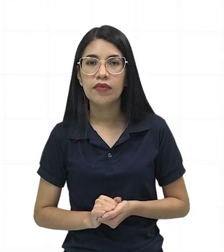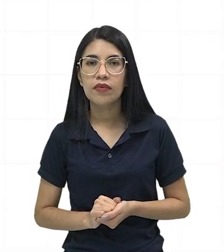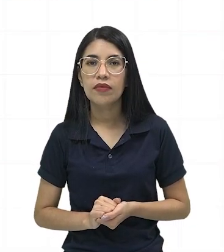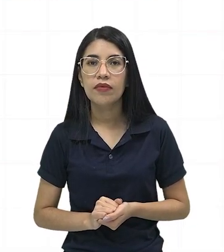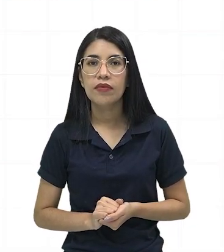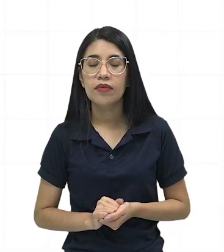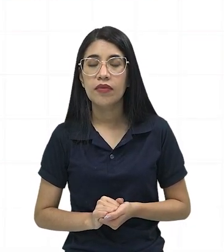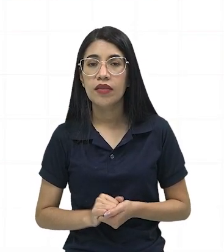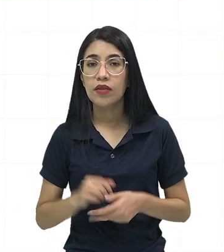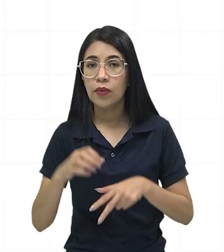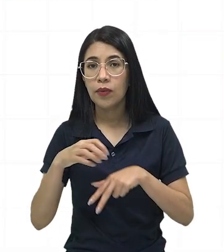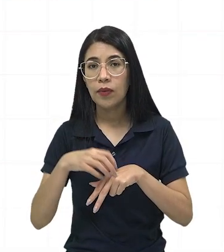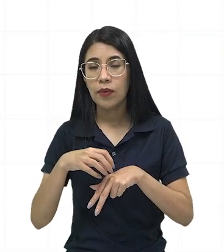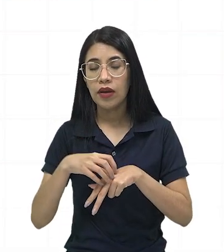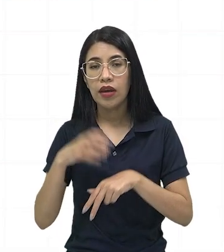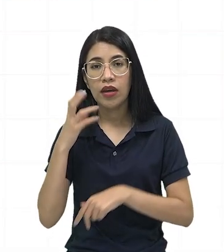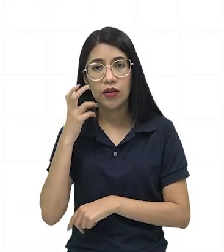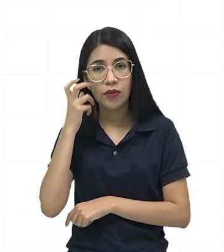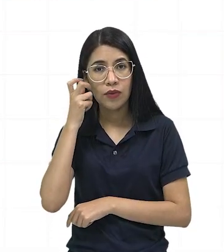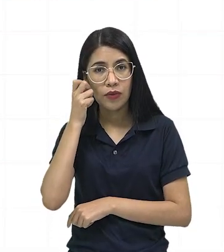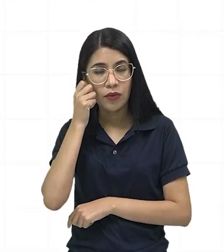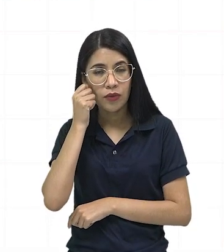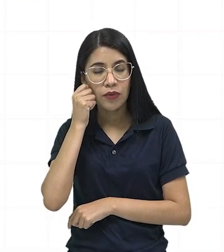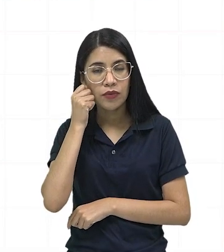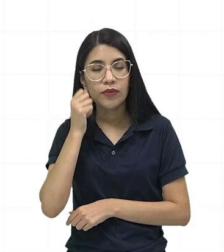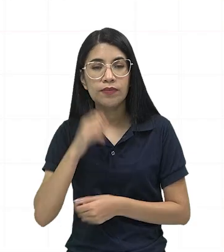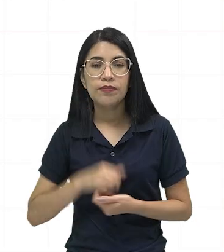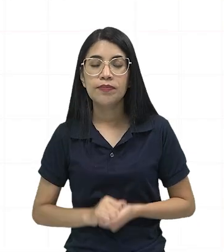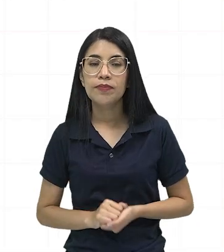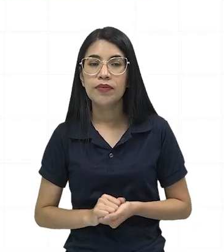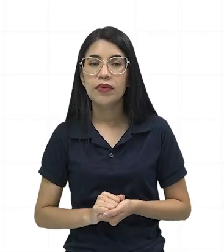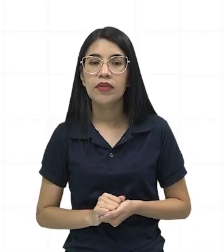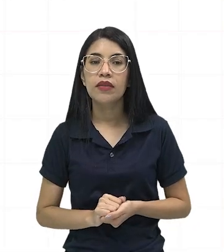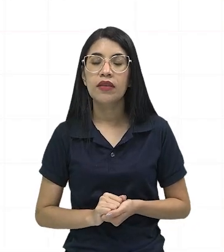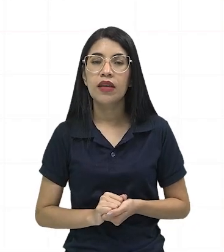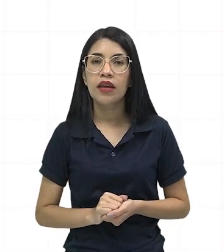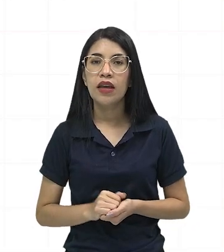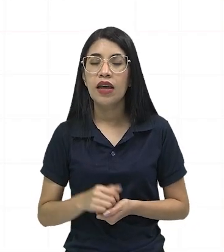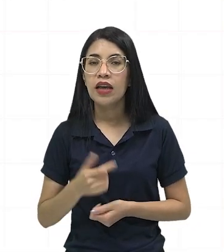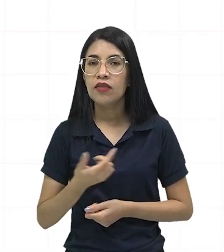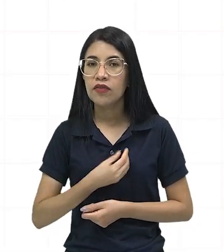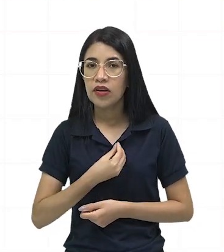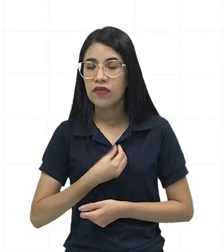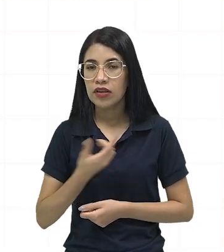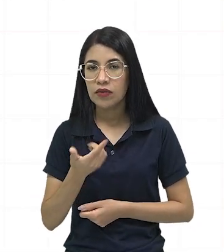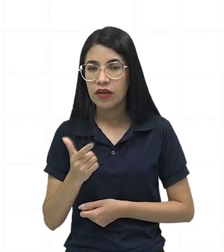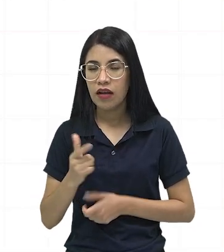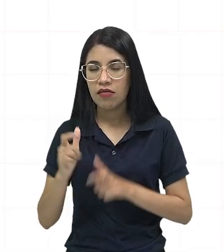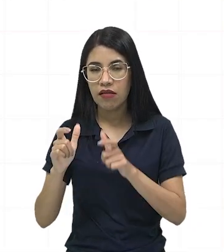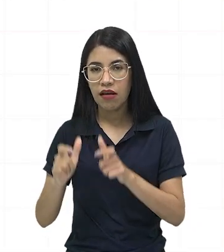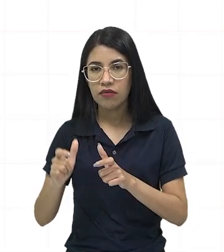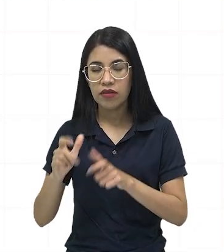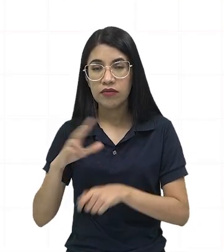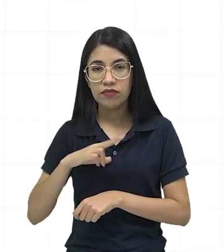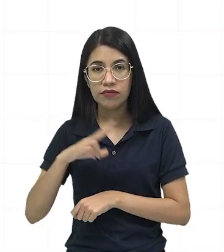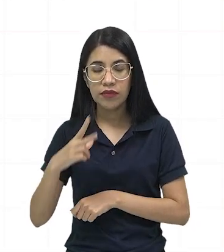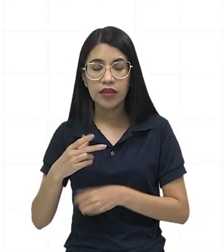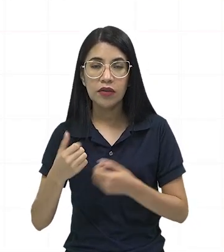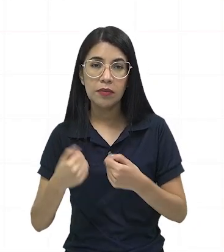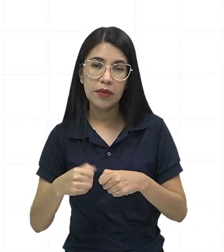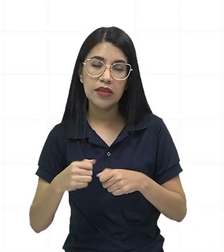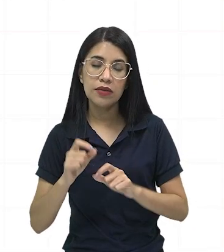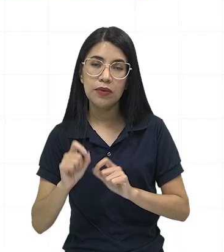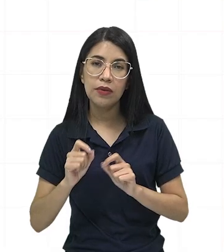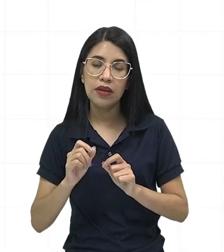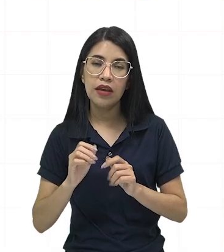Dom João VI, né, lembra que agora rei, né, coroado e tudo mais, por não estar residindo de fato em seu reino, precisou